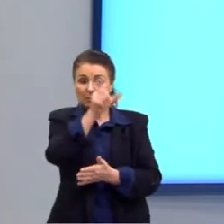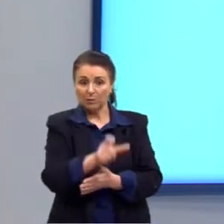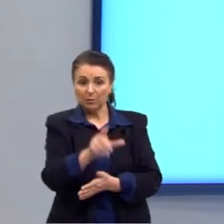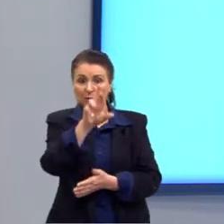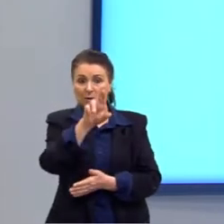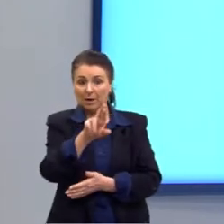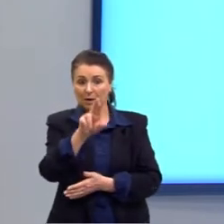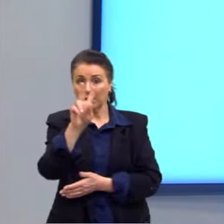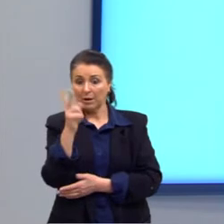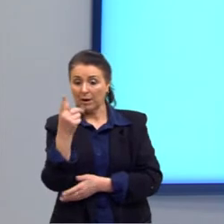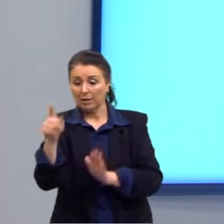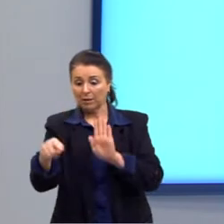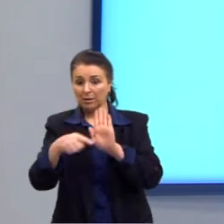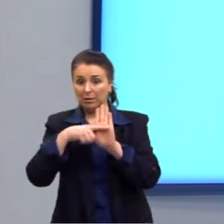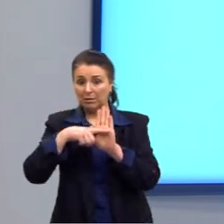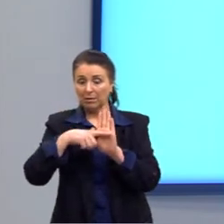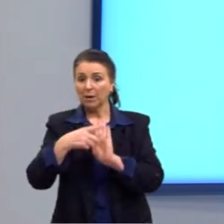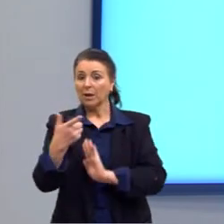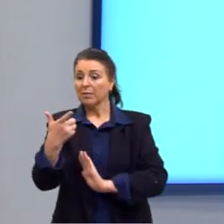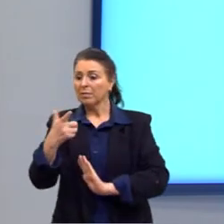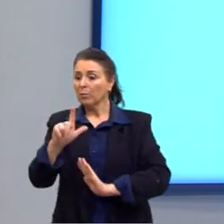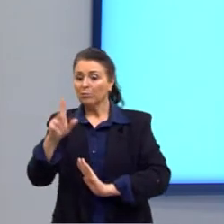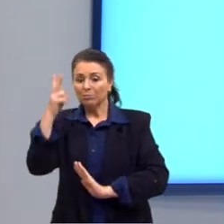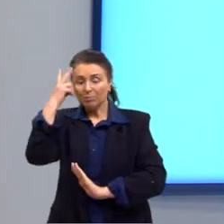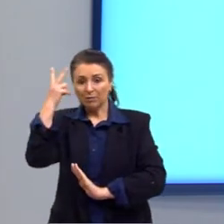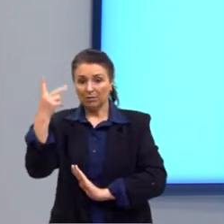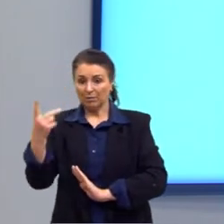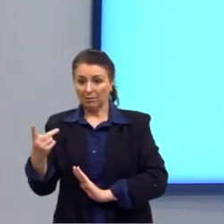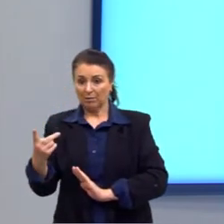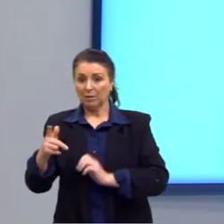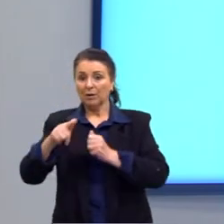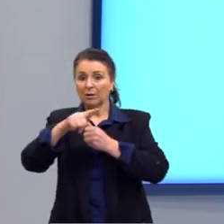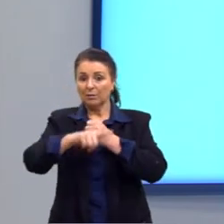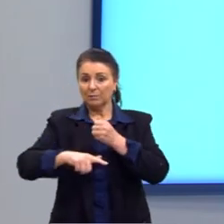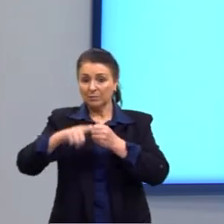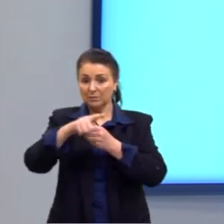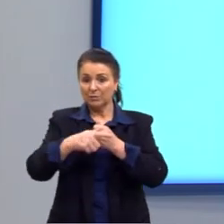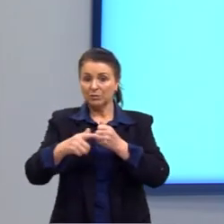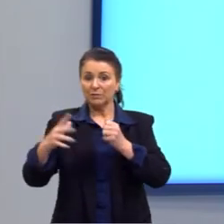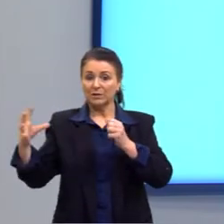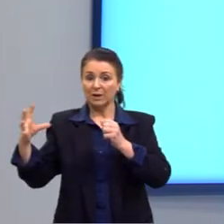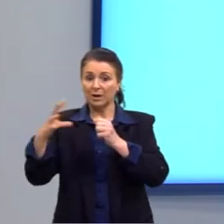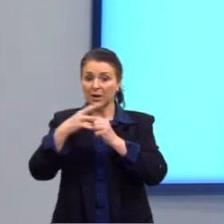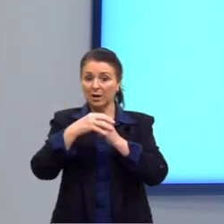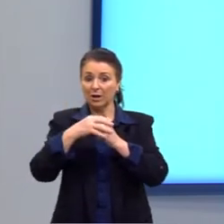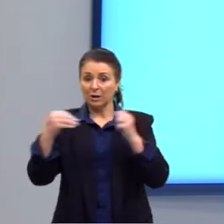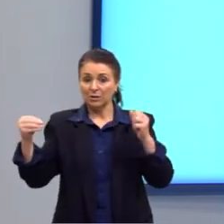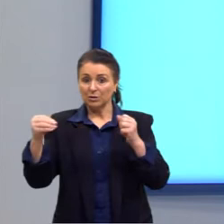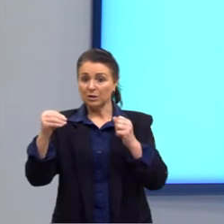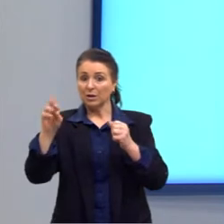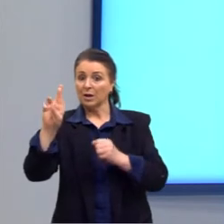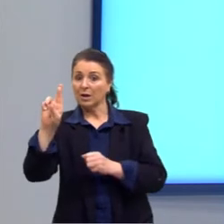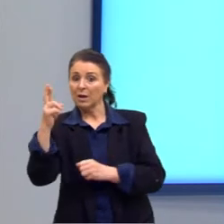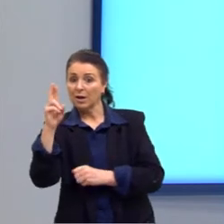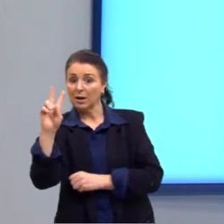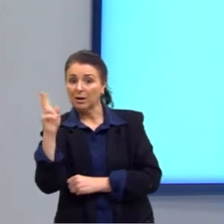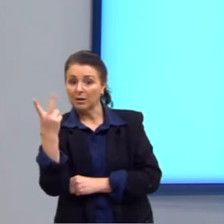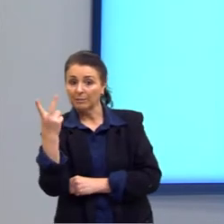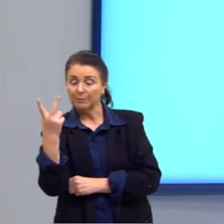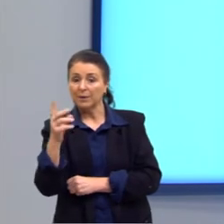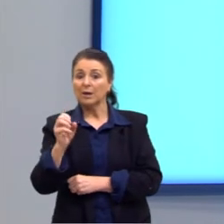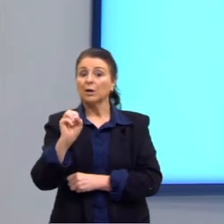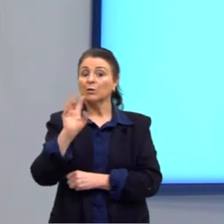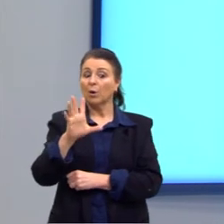negativas elas não terão naturalmente as aglutininas anti-rh Isso só vai acontecer gente se essas pessoas